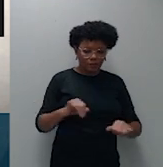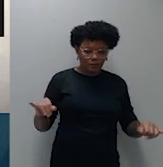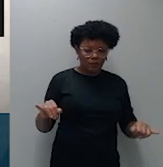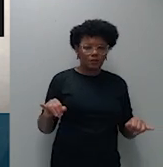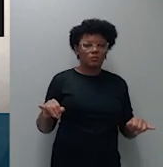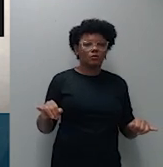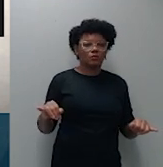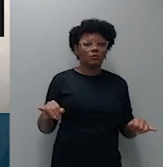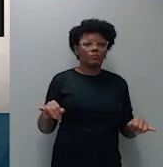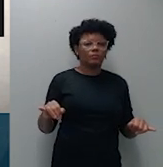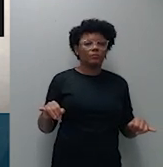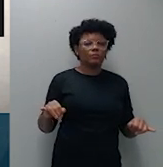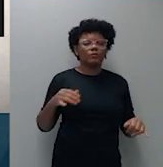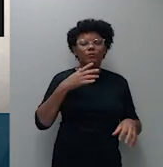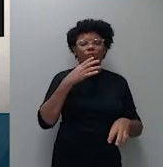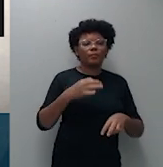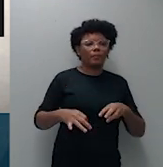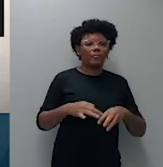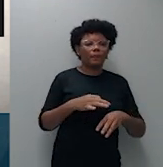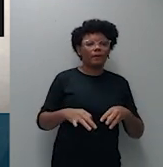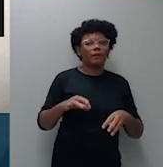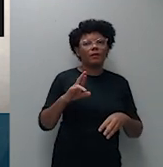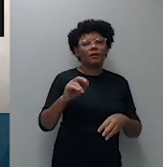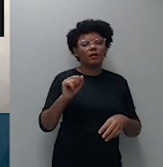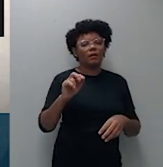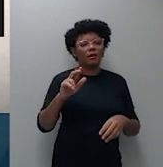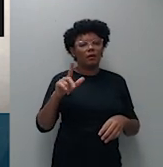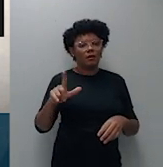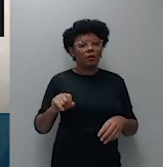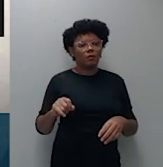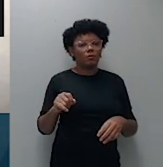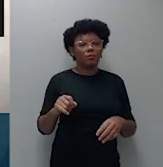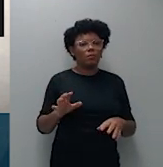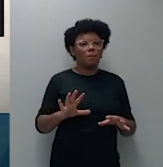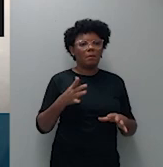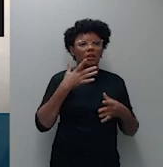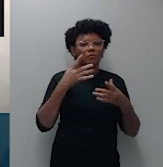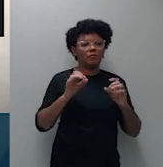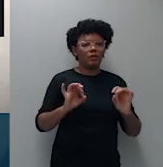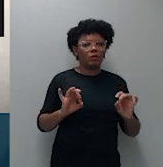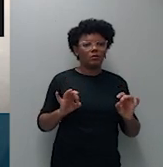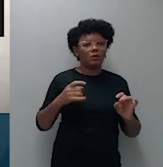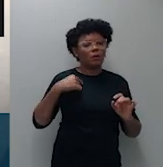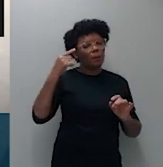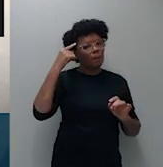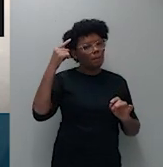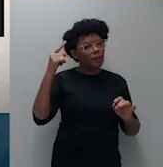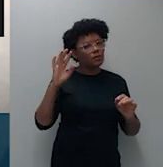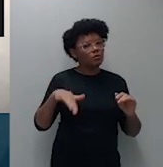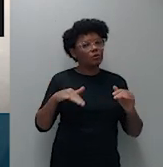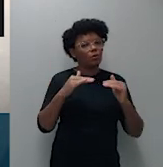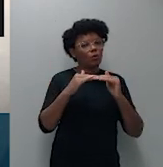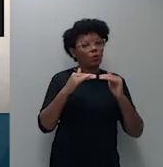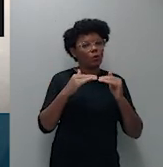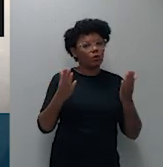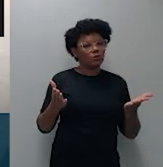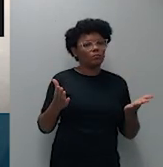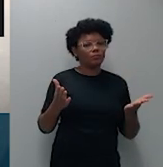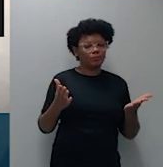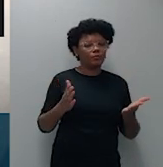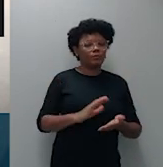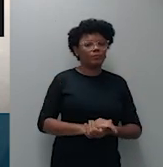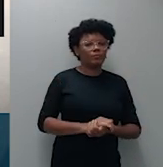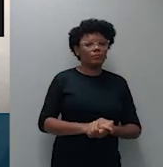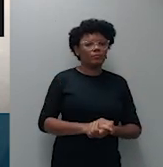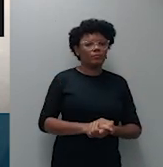trocamos então ministro ao destaque mas não se manifestou peço que está de acordo com